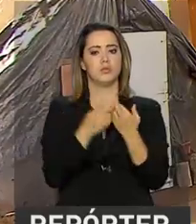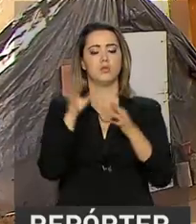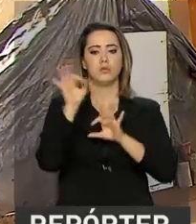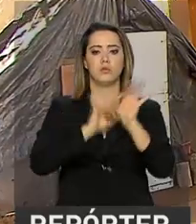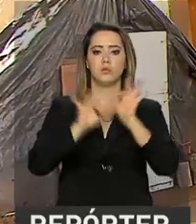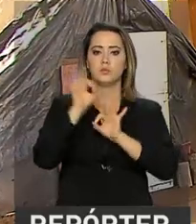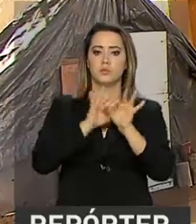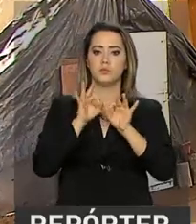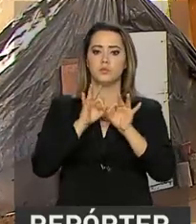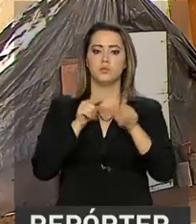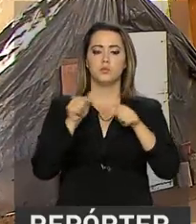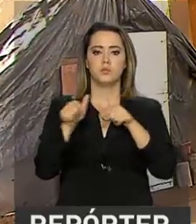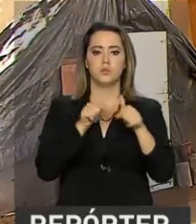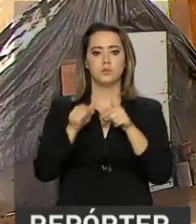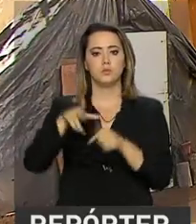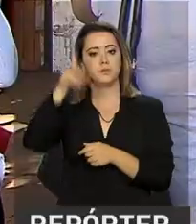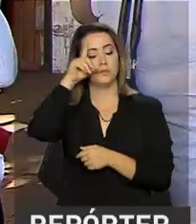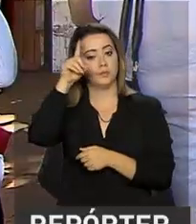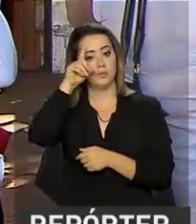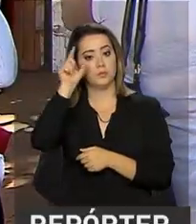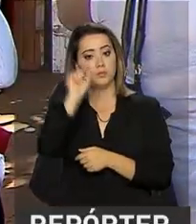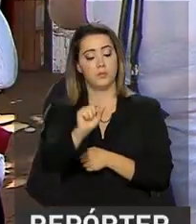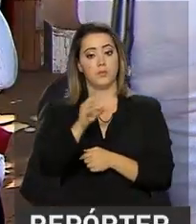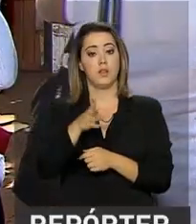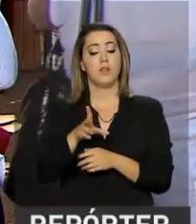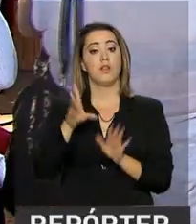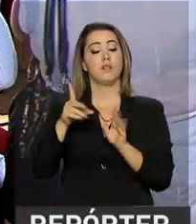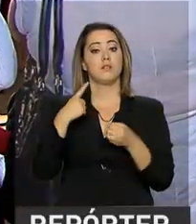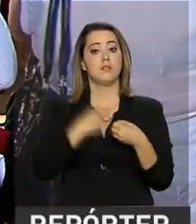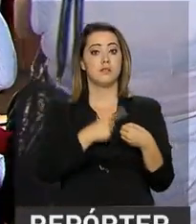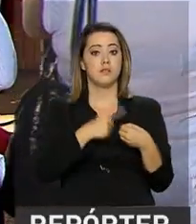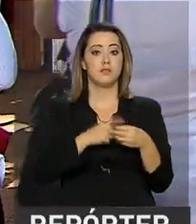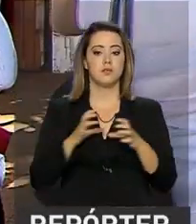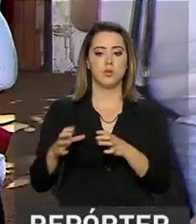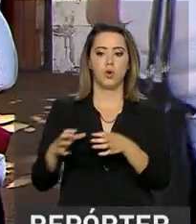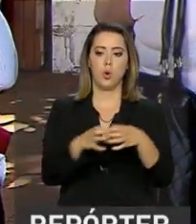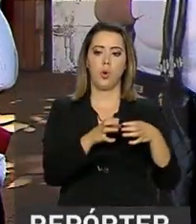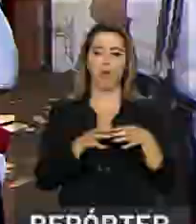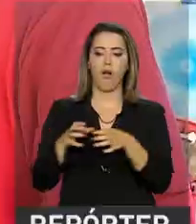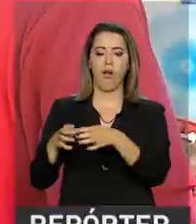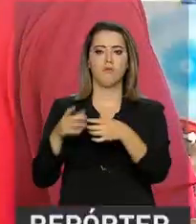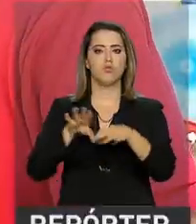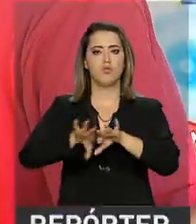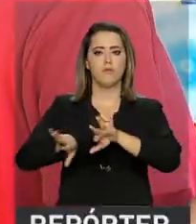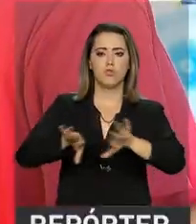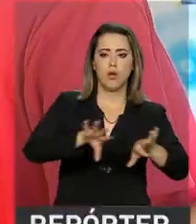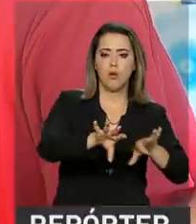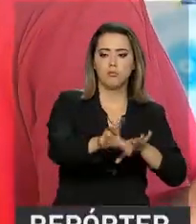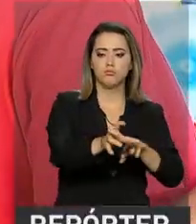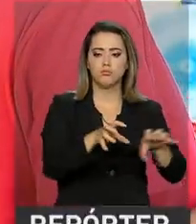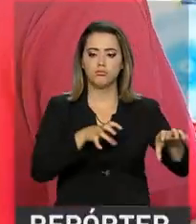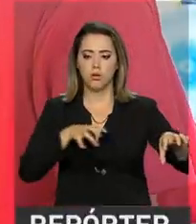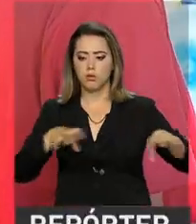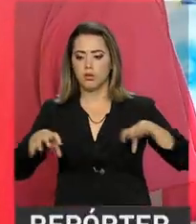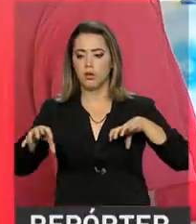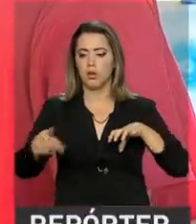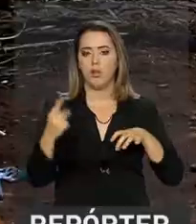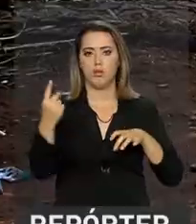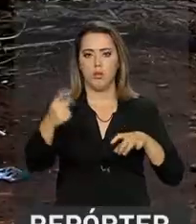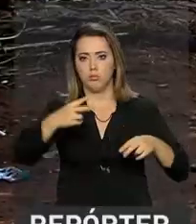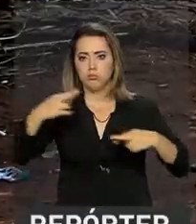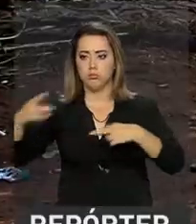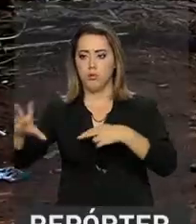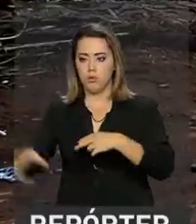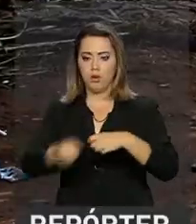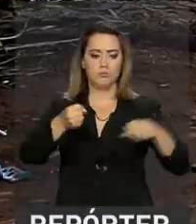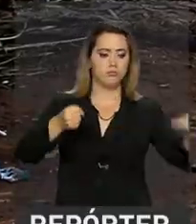planejar o trabalho do dia a dia a cidade é dividida por áreas de atuação e cada um cobre um local